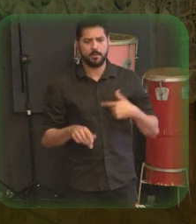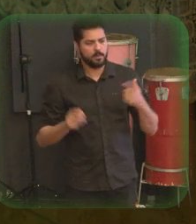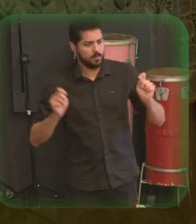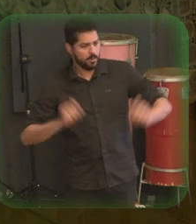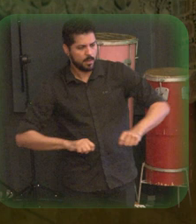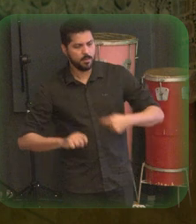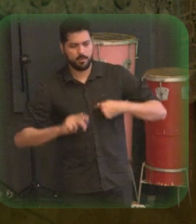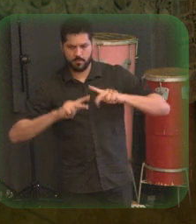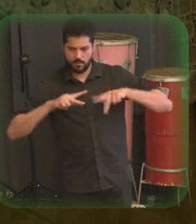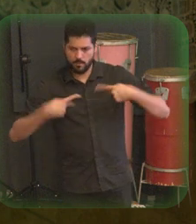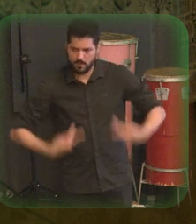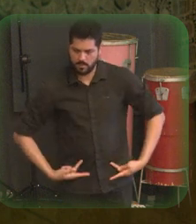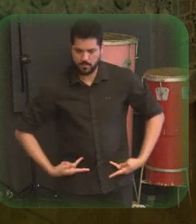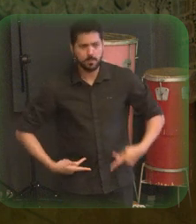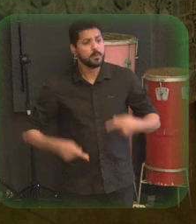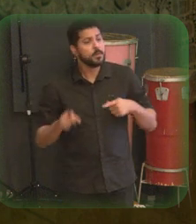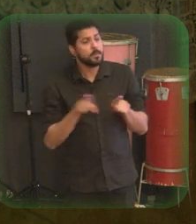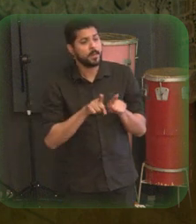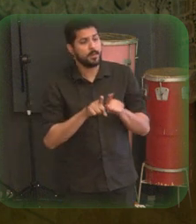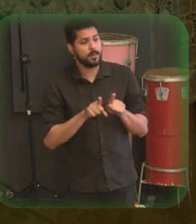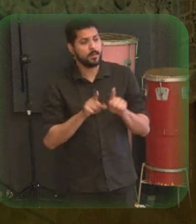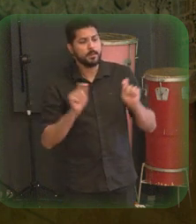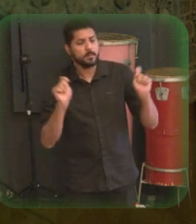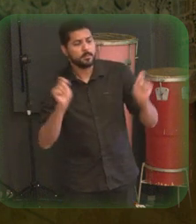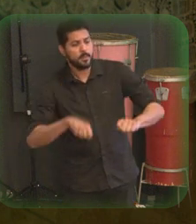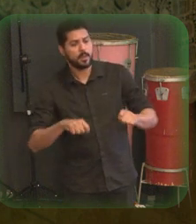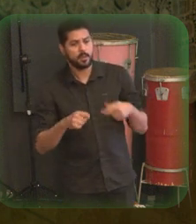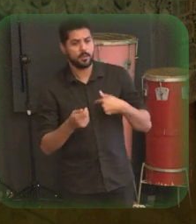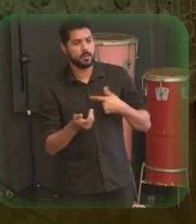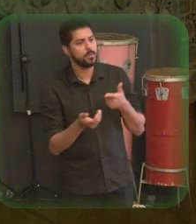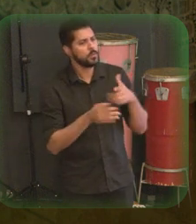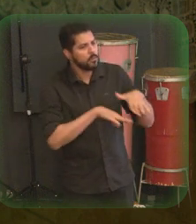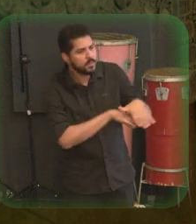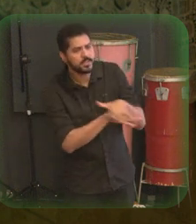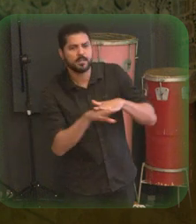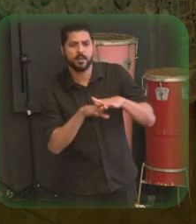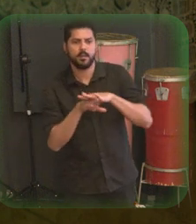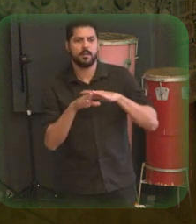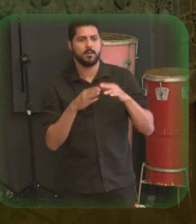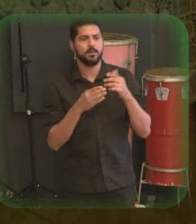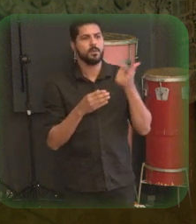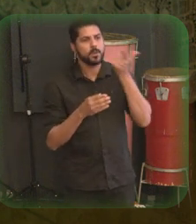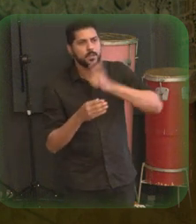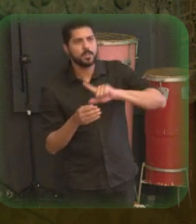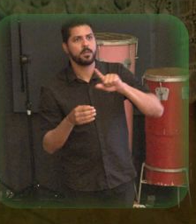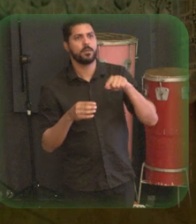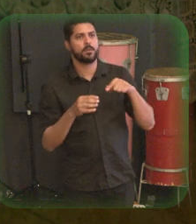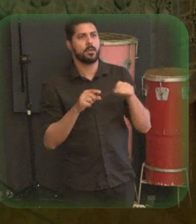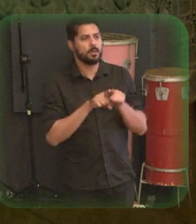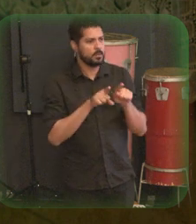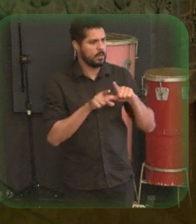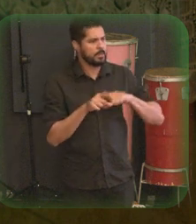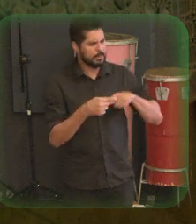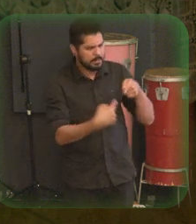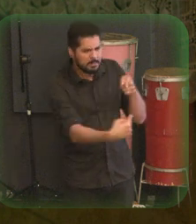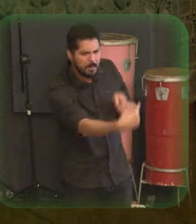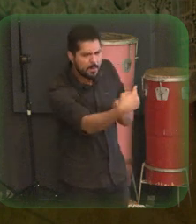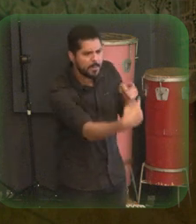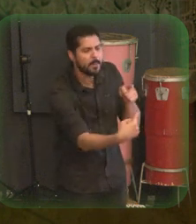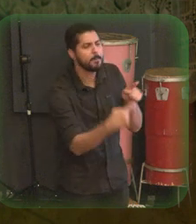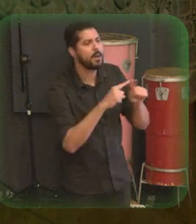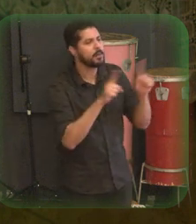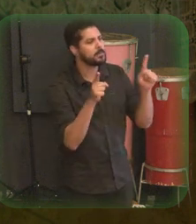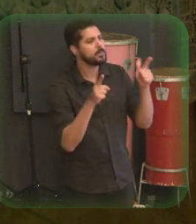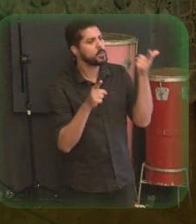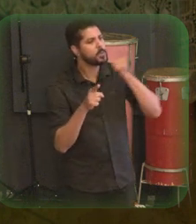humanos. E a possibilidade de conversar e entrar em conflito sobre isso e chegar, eventualmente, ao consenso é o índice da